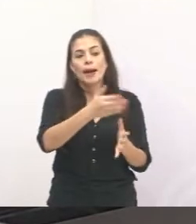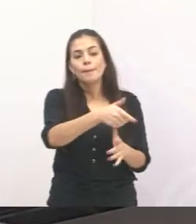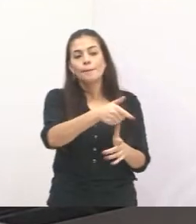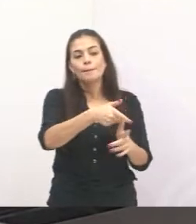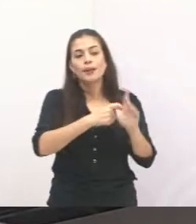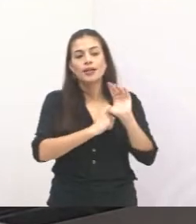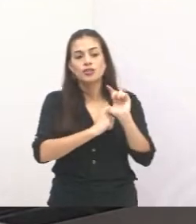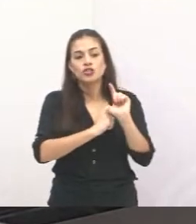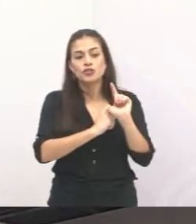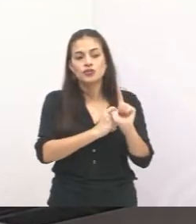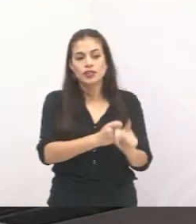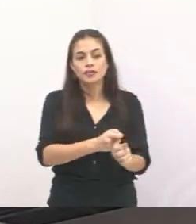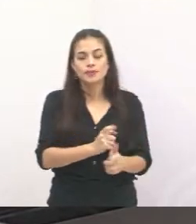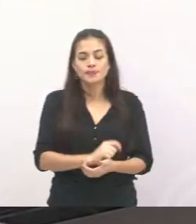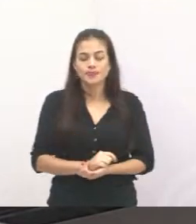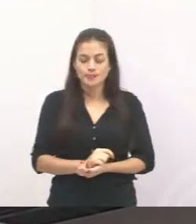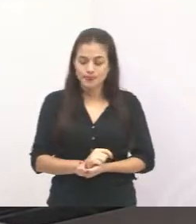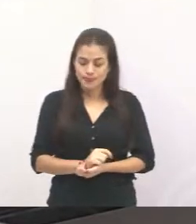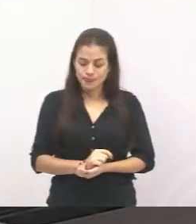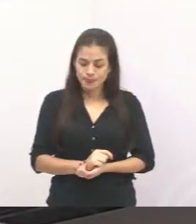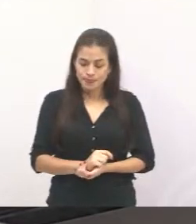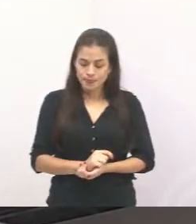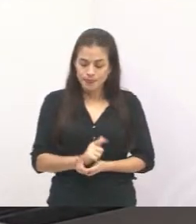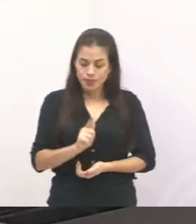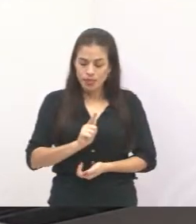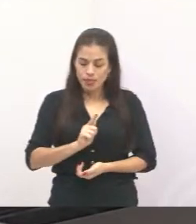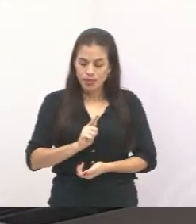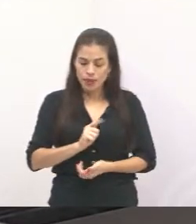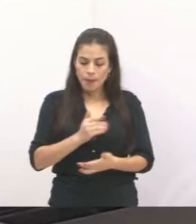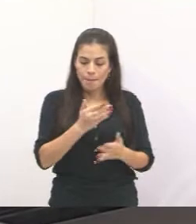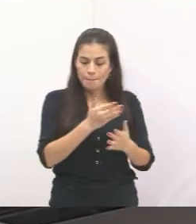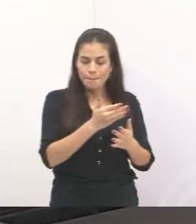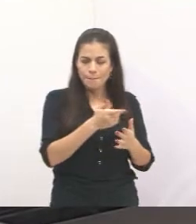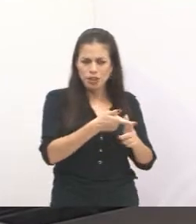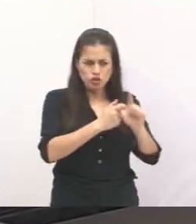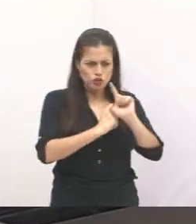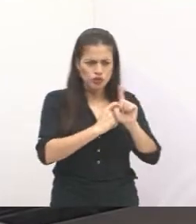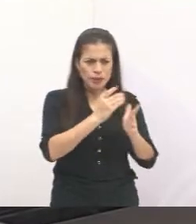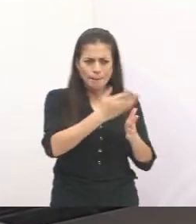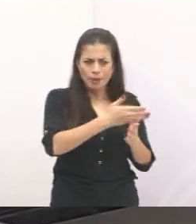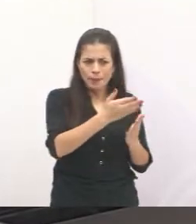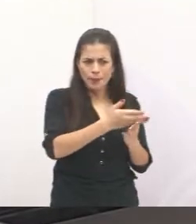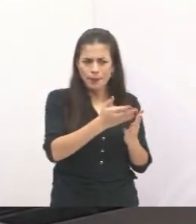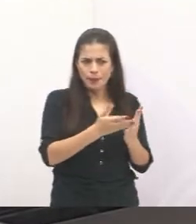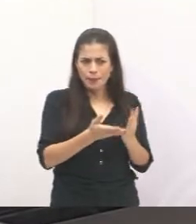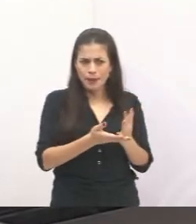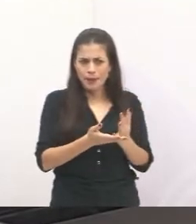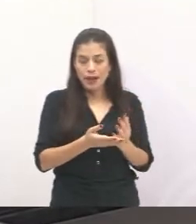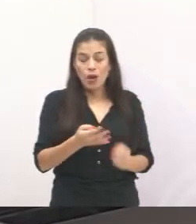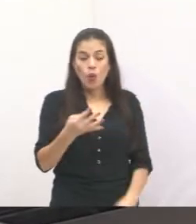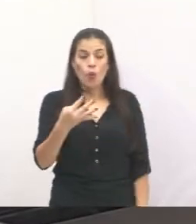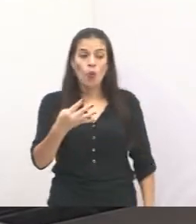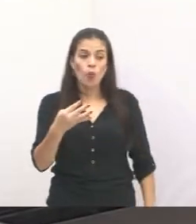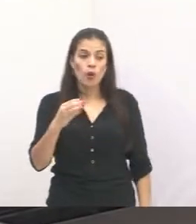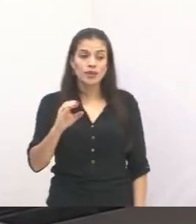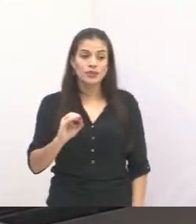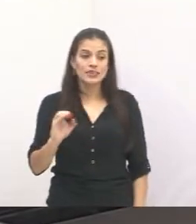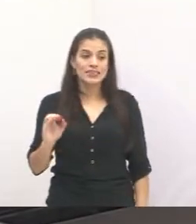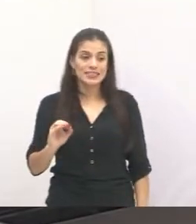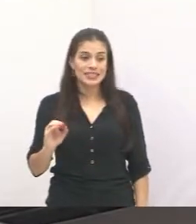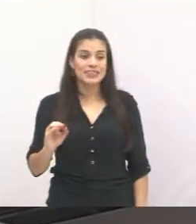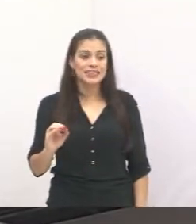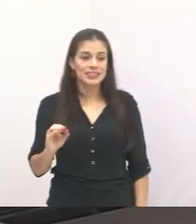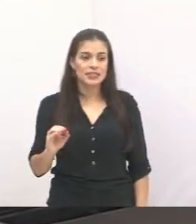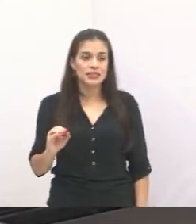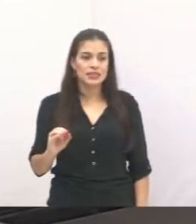Há um parcelamento, se eu não me engano, de 2012, em 400 vezes, que daria